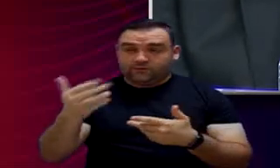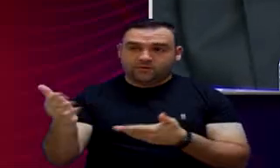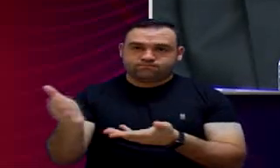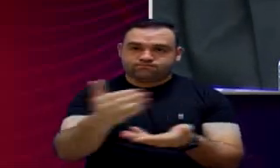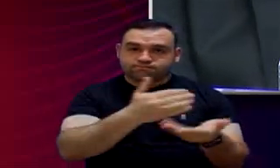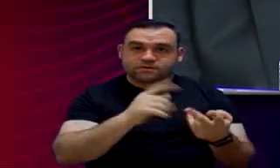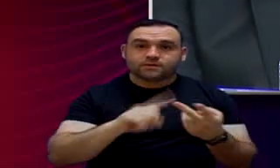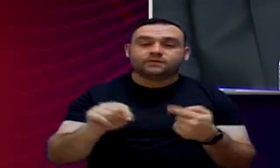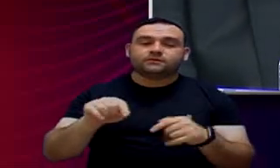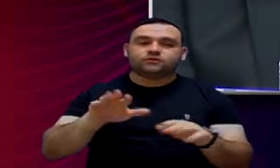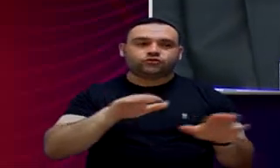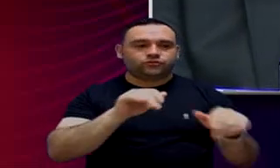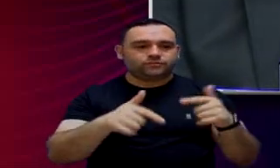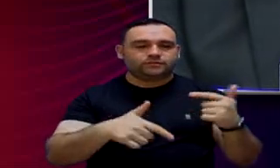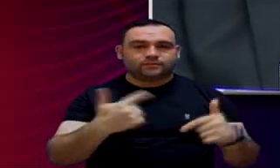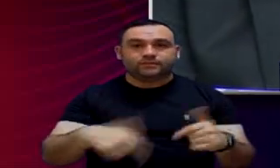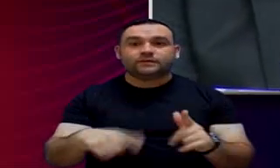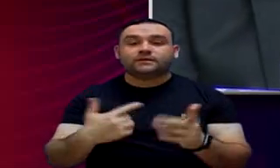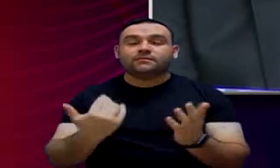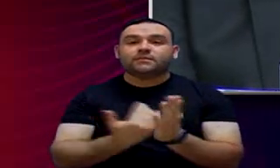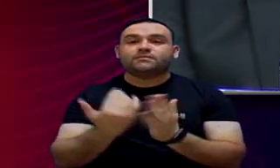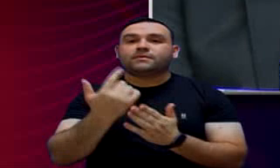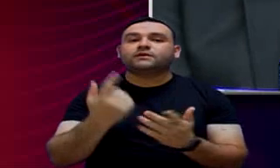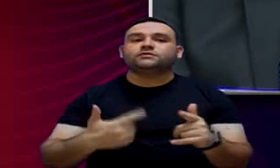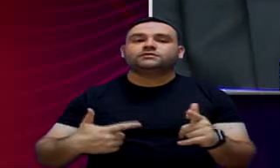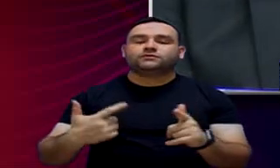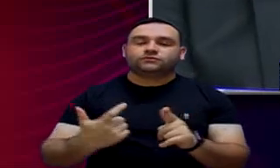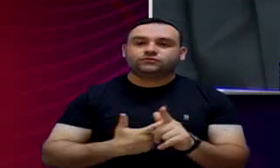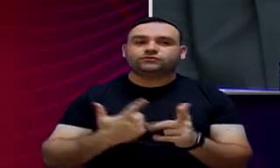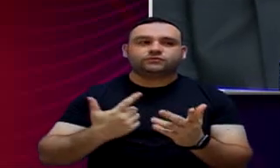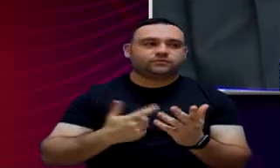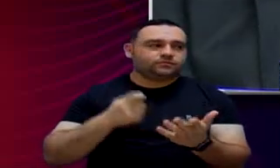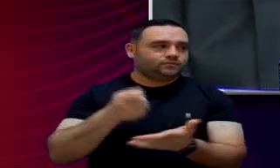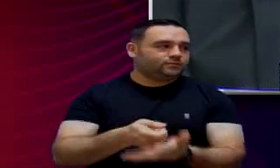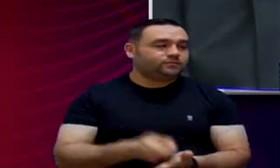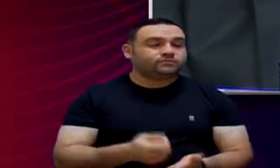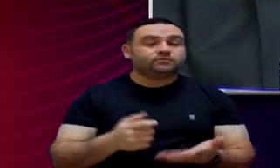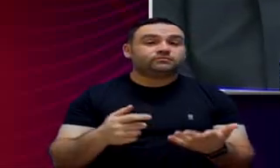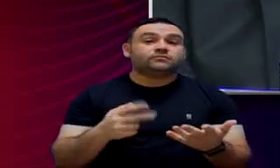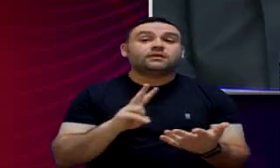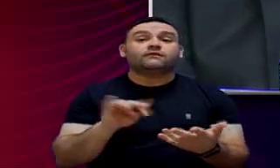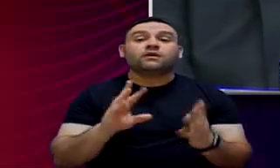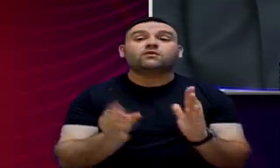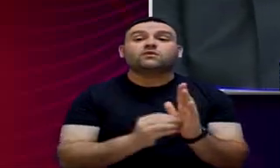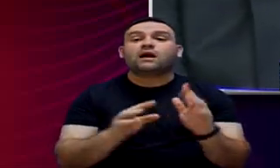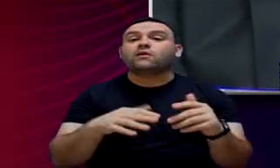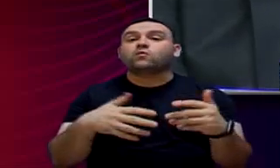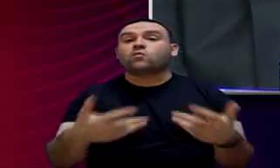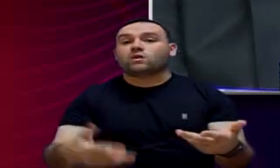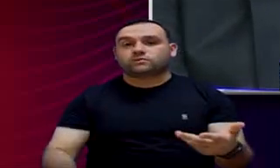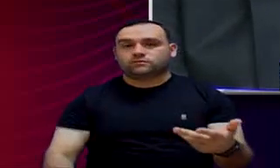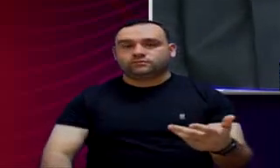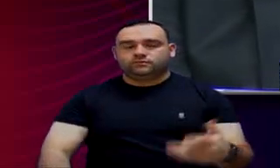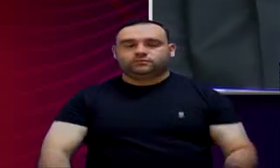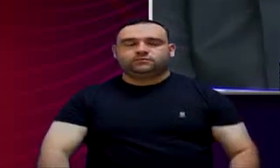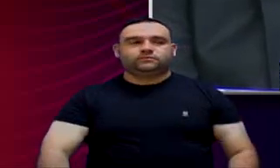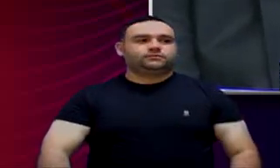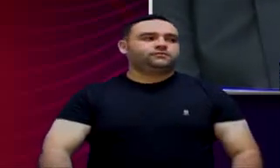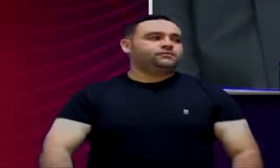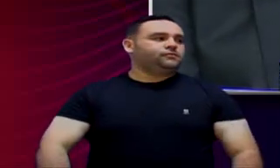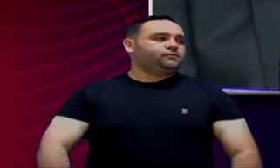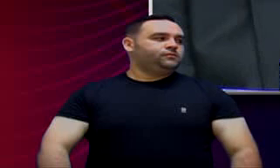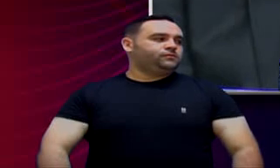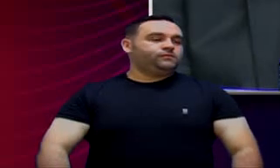contratação aumento de despesas que se trata desse artigo quando que é colocado Então essa Esse aumento do